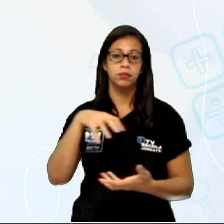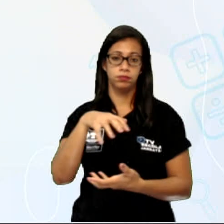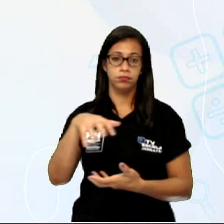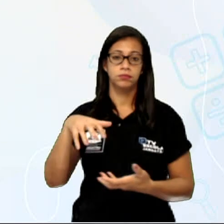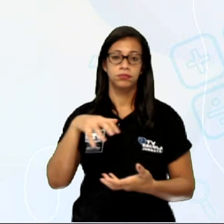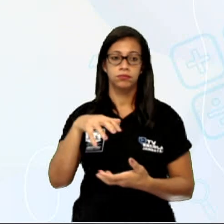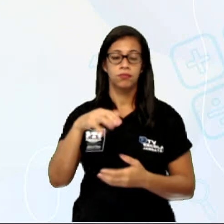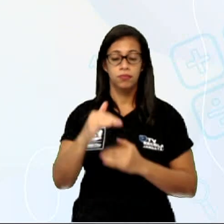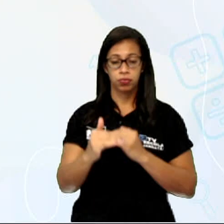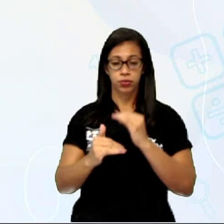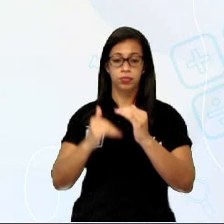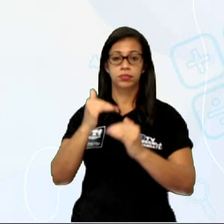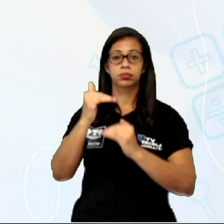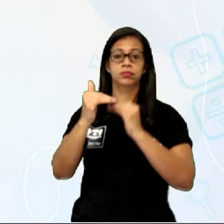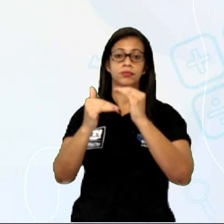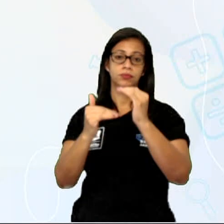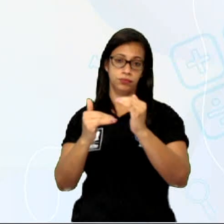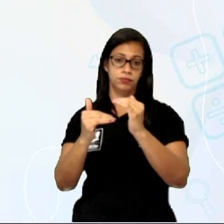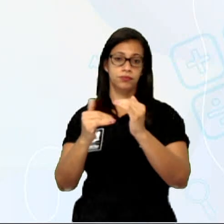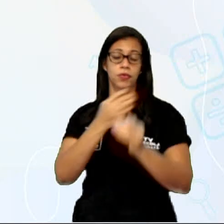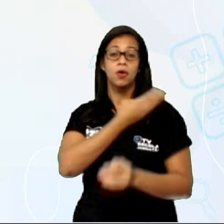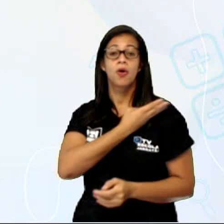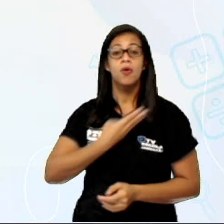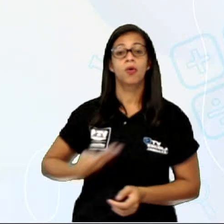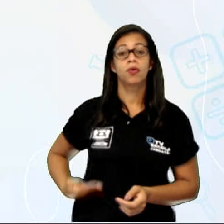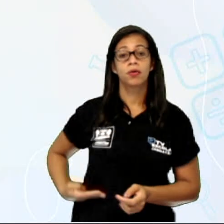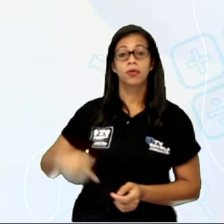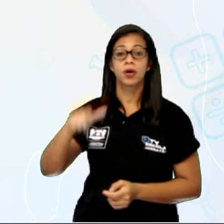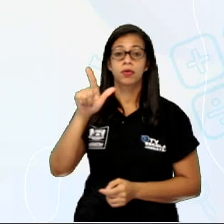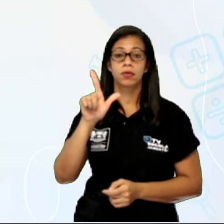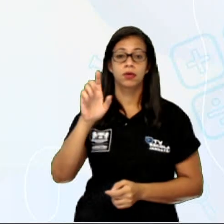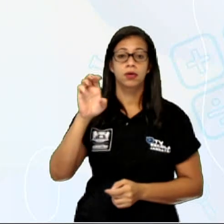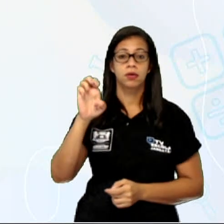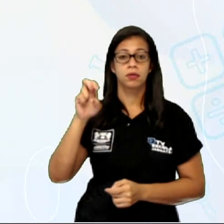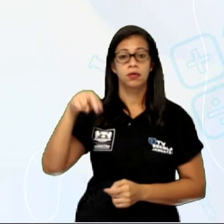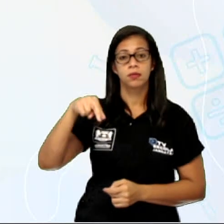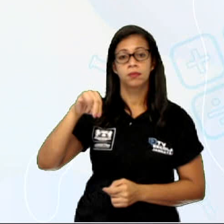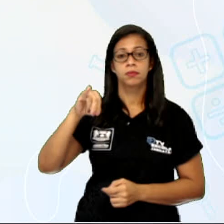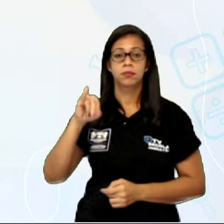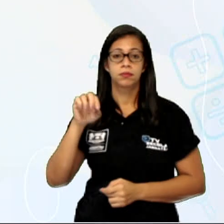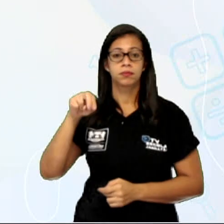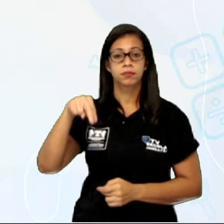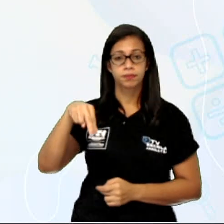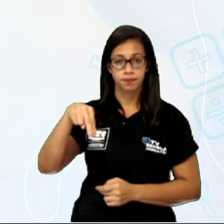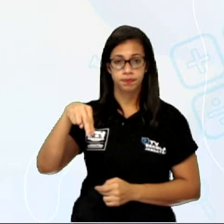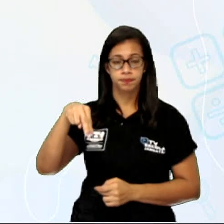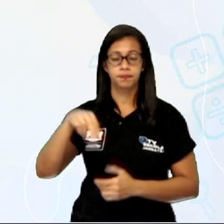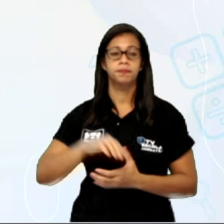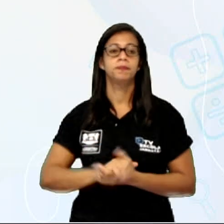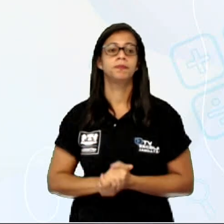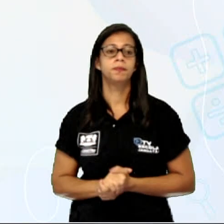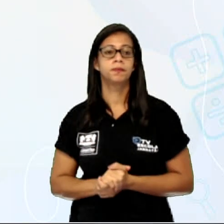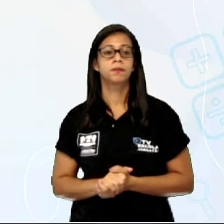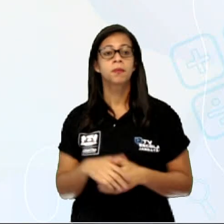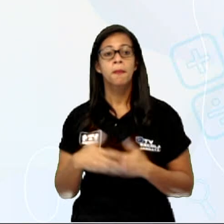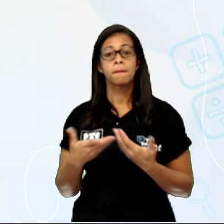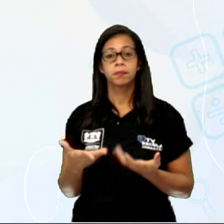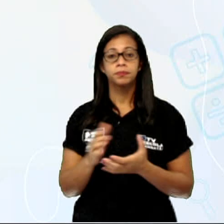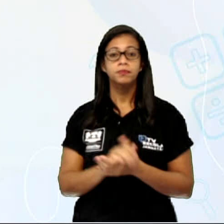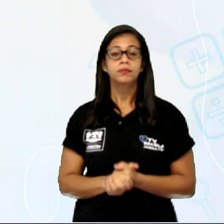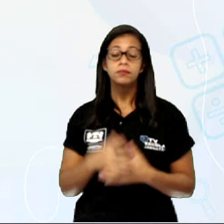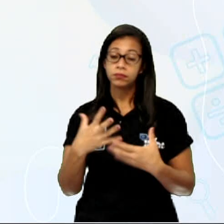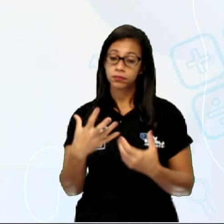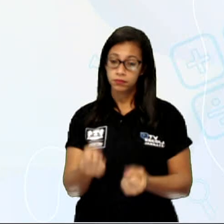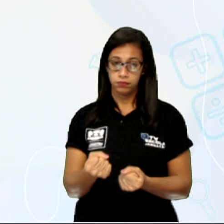com a atuação agora de Lenin, né, que havia voltado para o território russo. Então, ó, beneficiado pela permissão da volta dos exilados